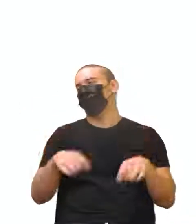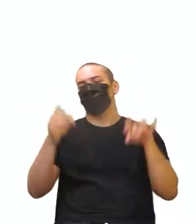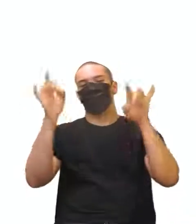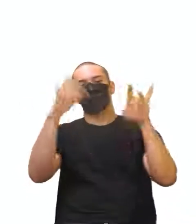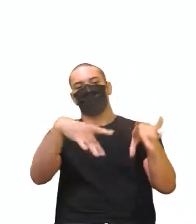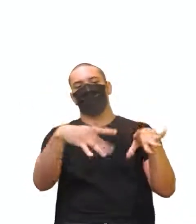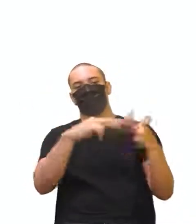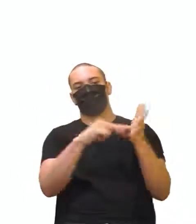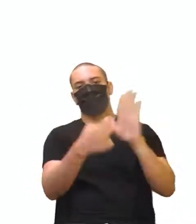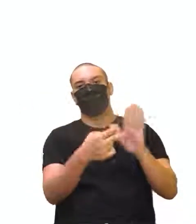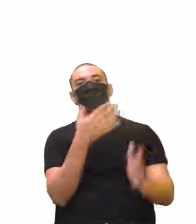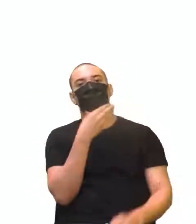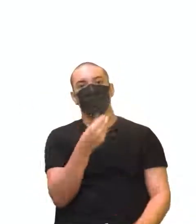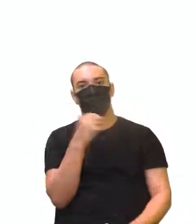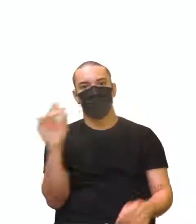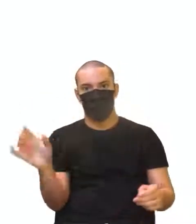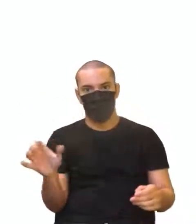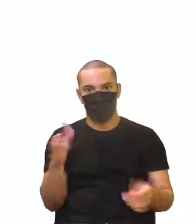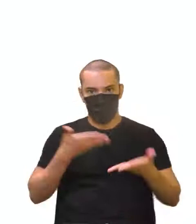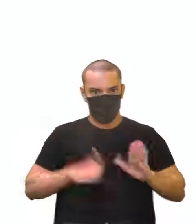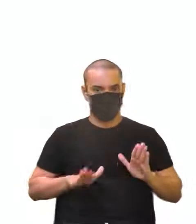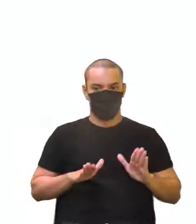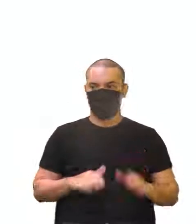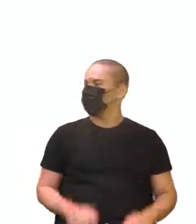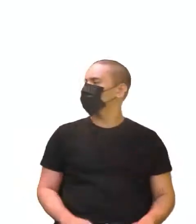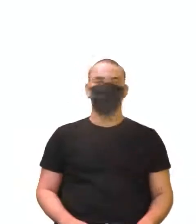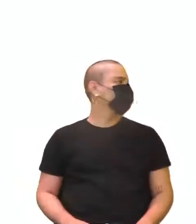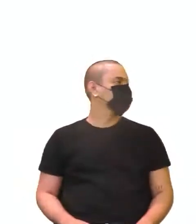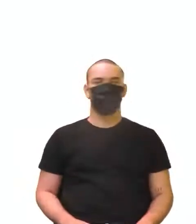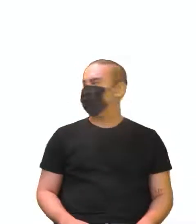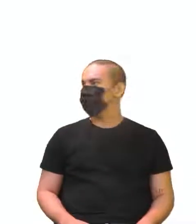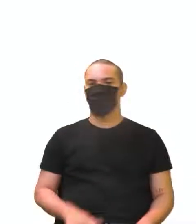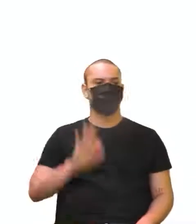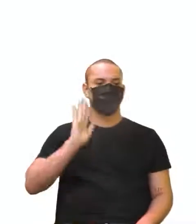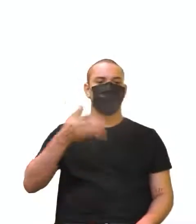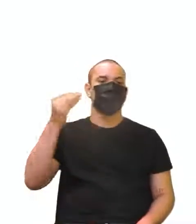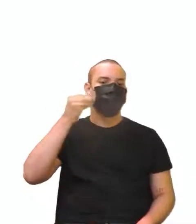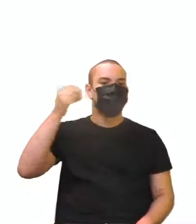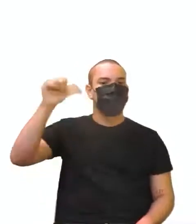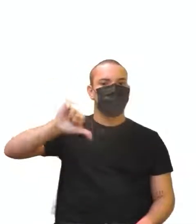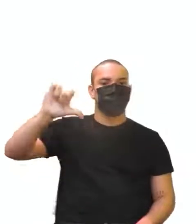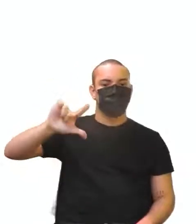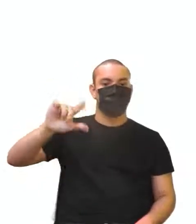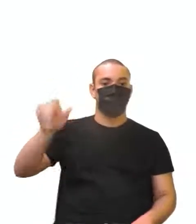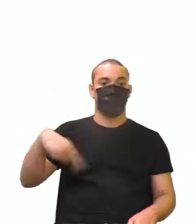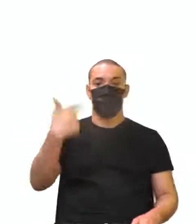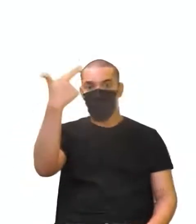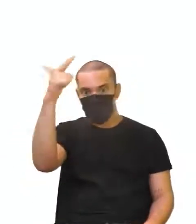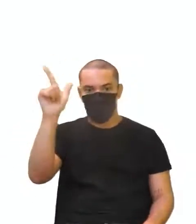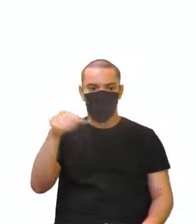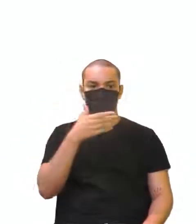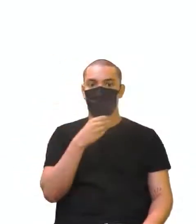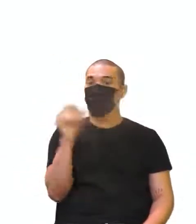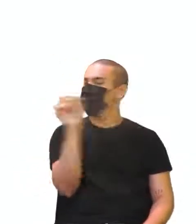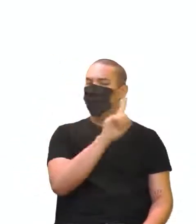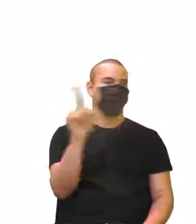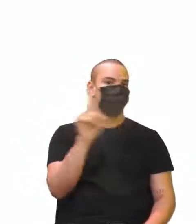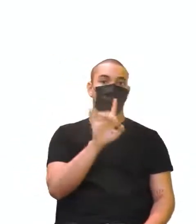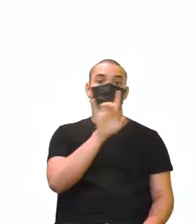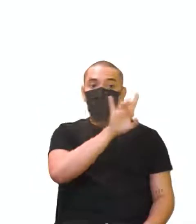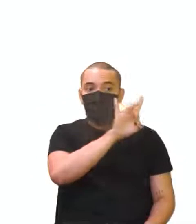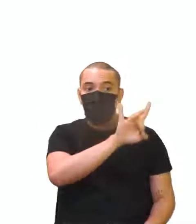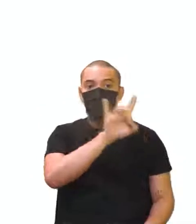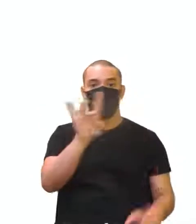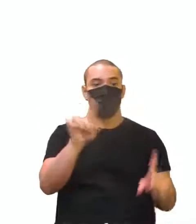que sobra vai vir homem. Não. Queimou a chance, Queimou a chance. Não é assim que funciona. Em cada gestação, como a